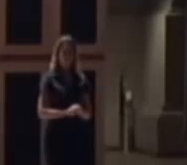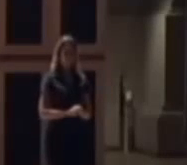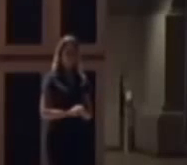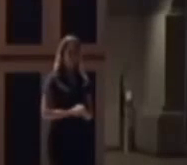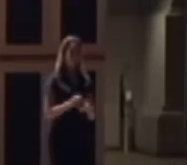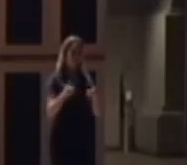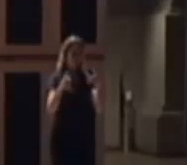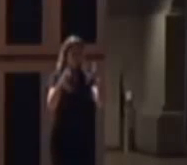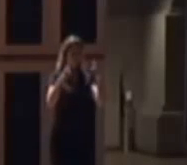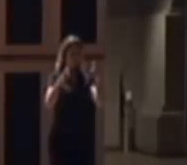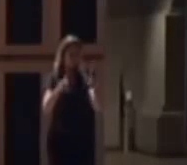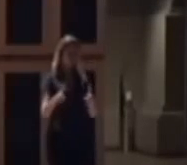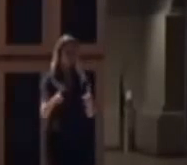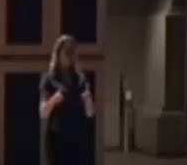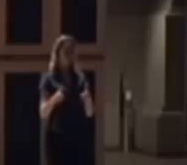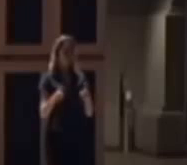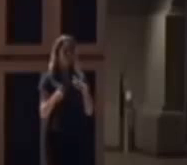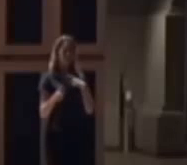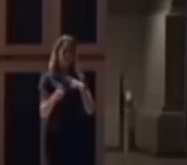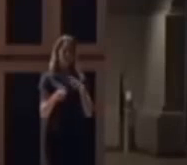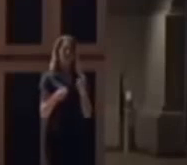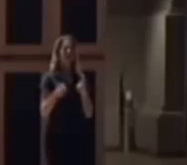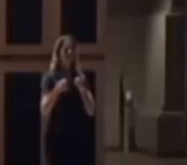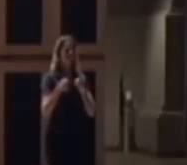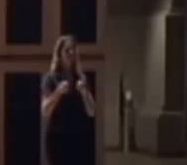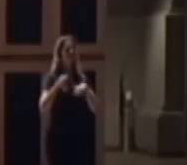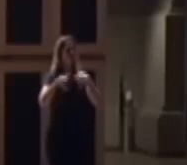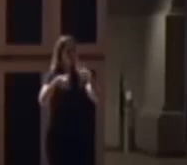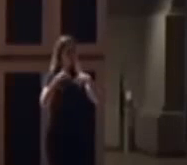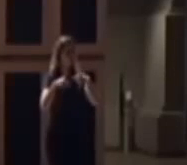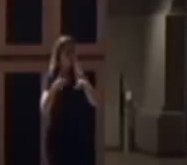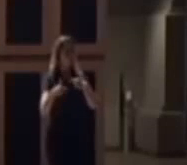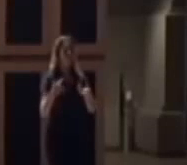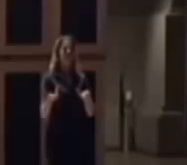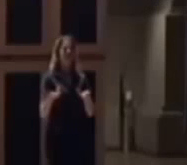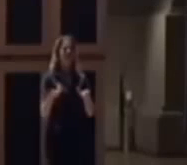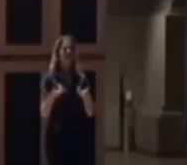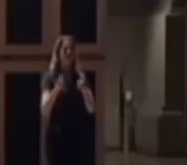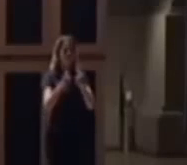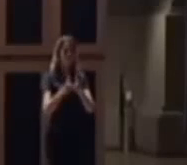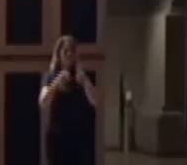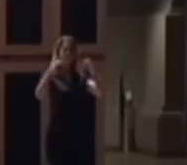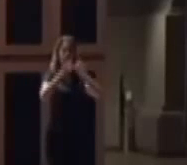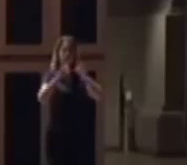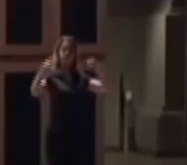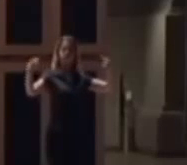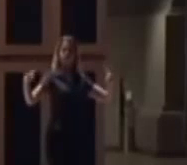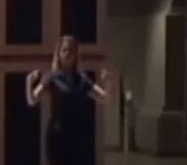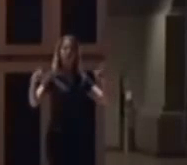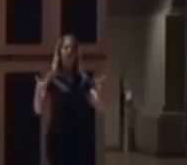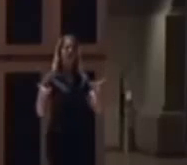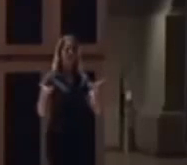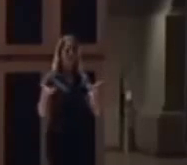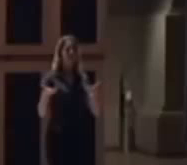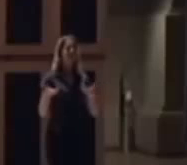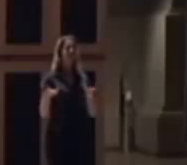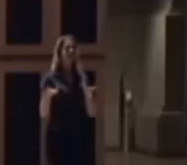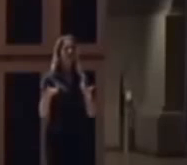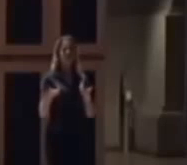como eu disse, tem também áreas de serviços, numa região que é central em Belo Horizonte, mas que não tem